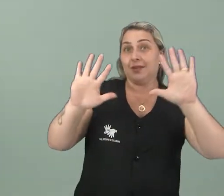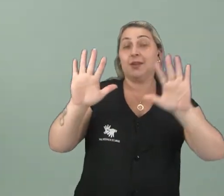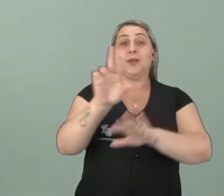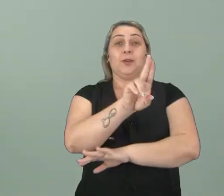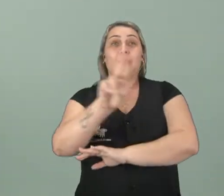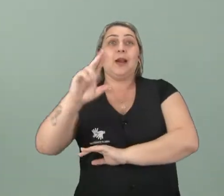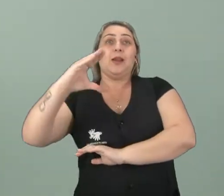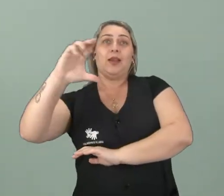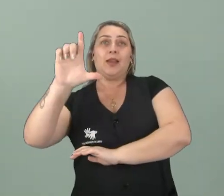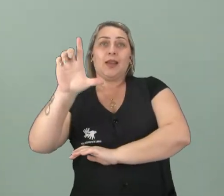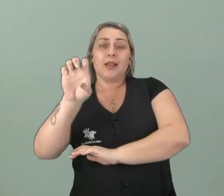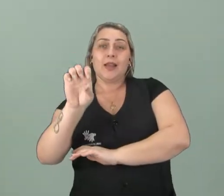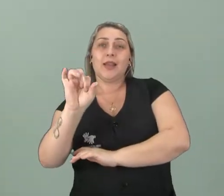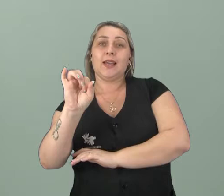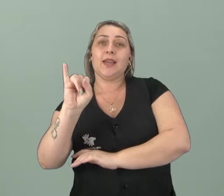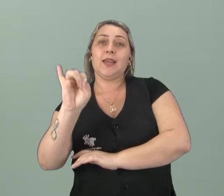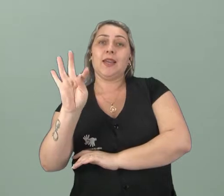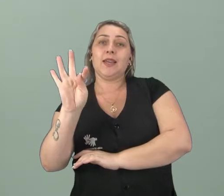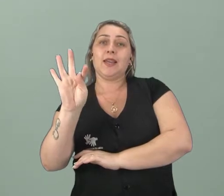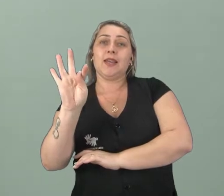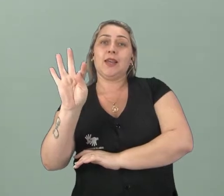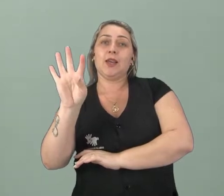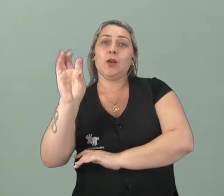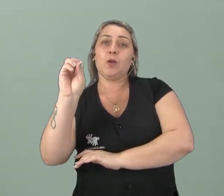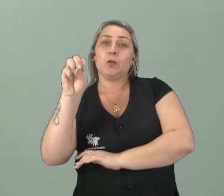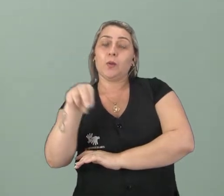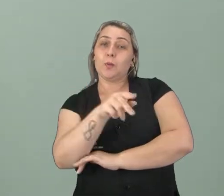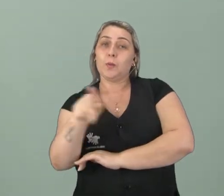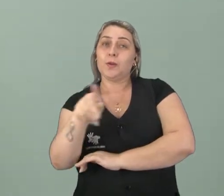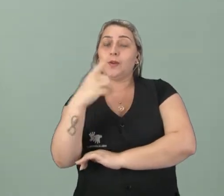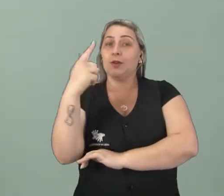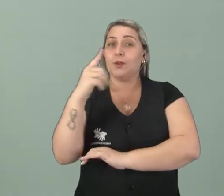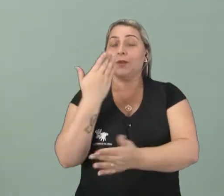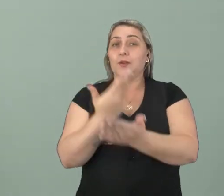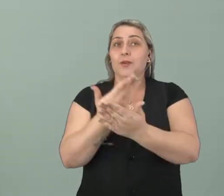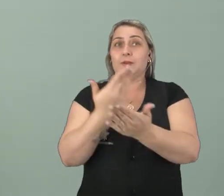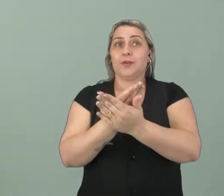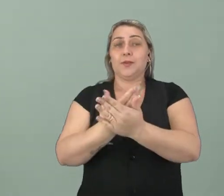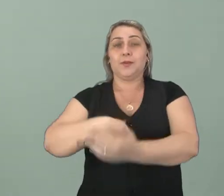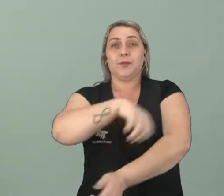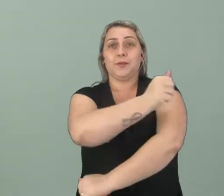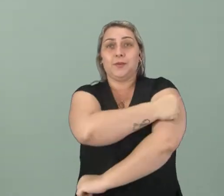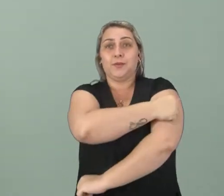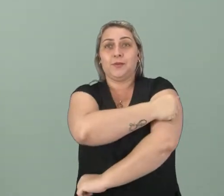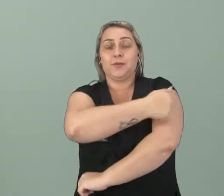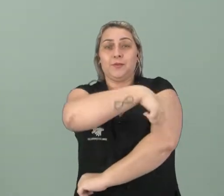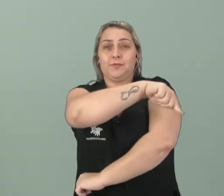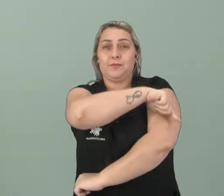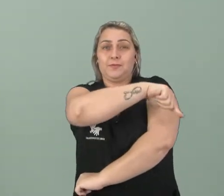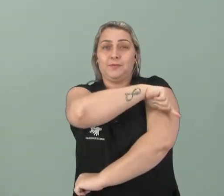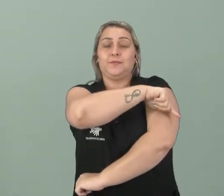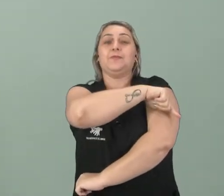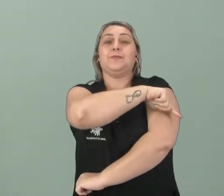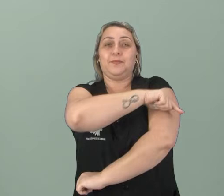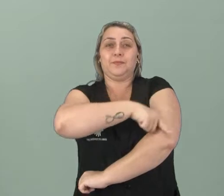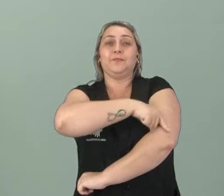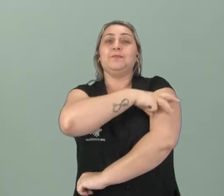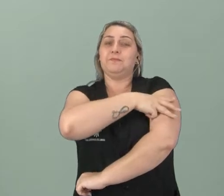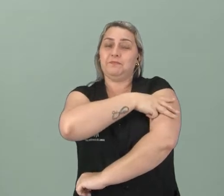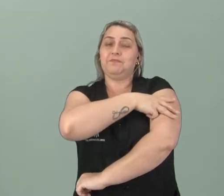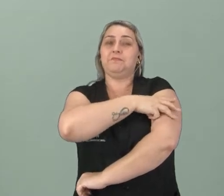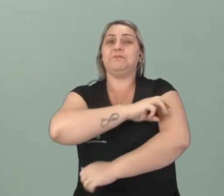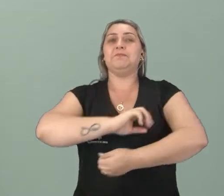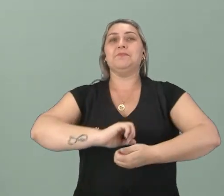Olá, meu nome é Cleilton Amaral, professor de Geografia, e o nosso estudo é voltado para os alunos do 7º ano